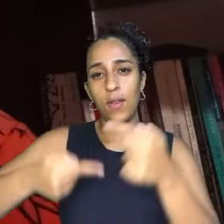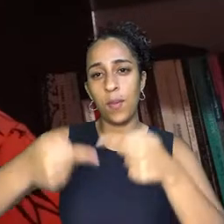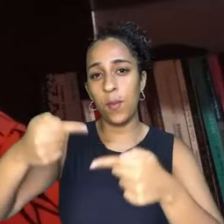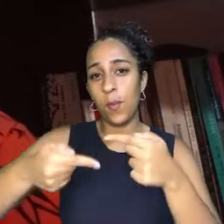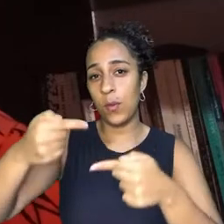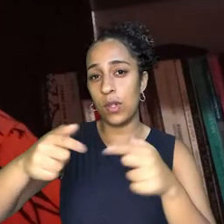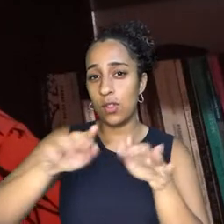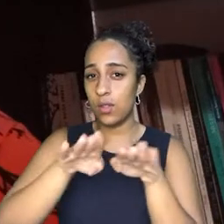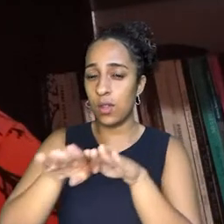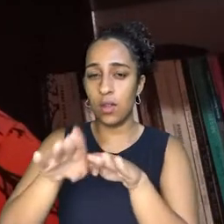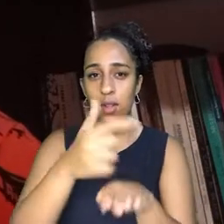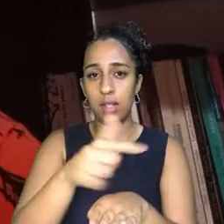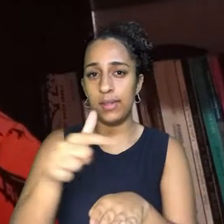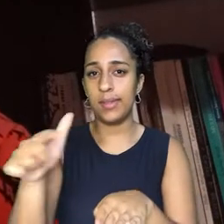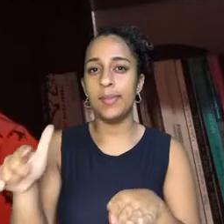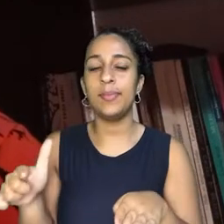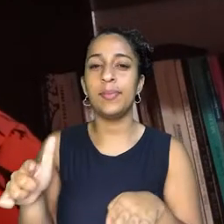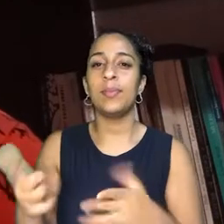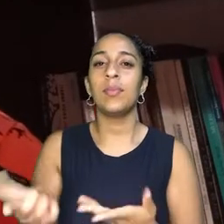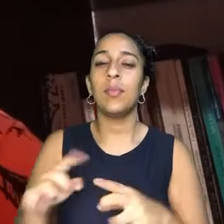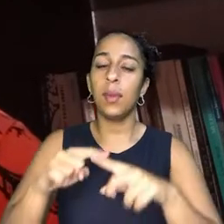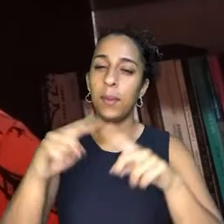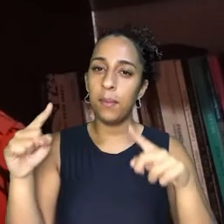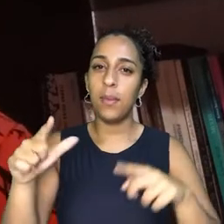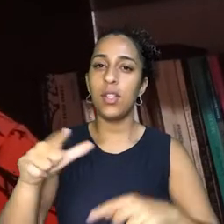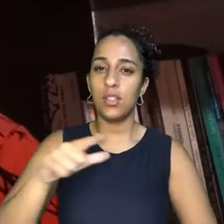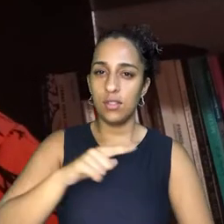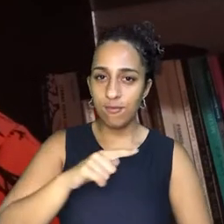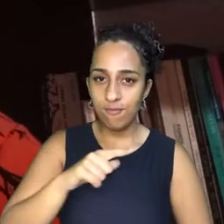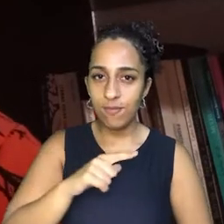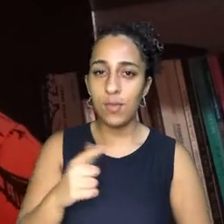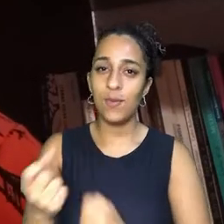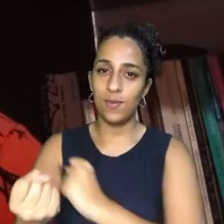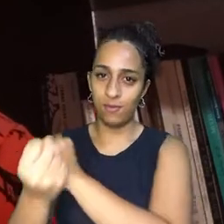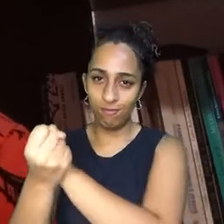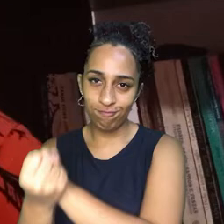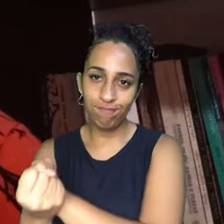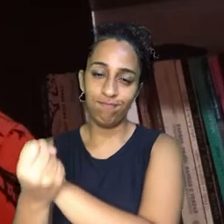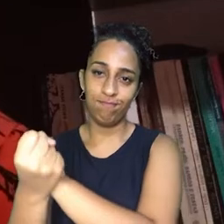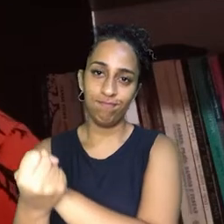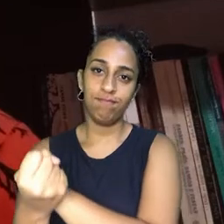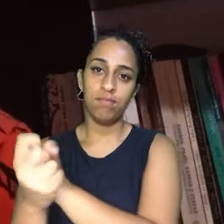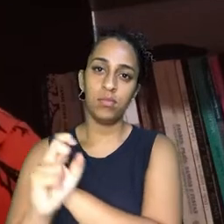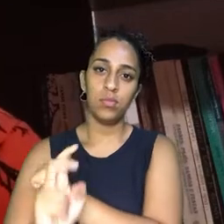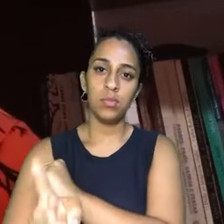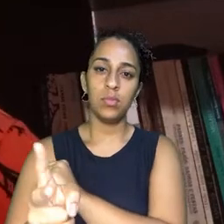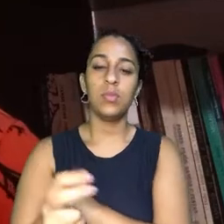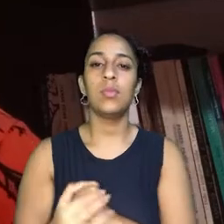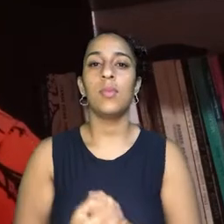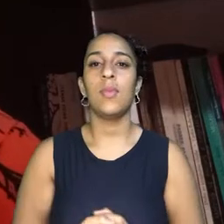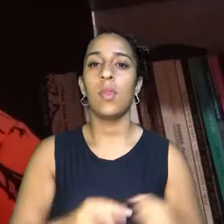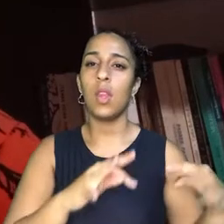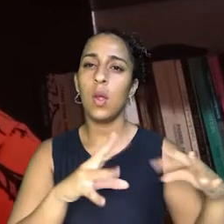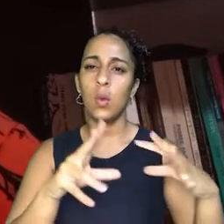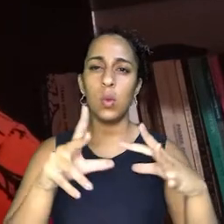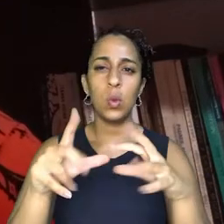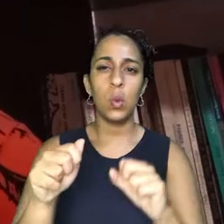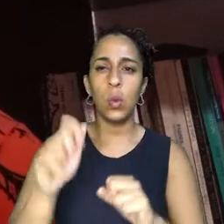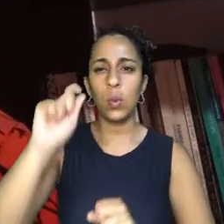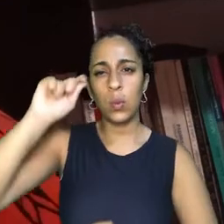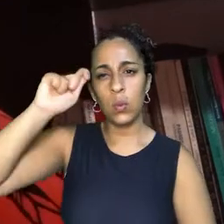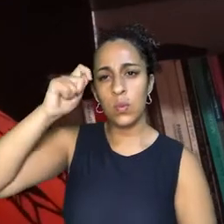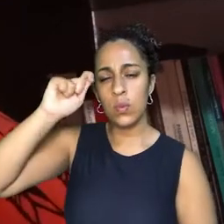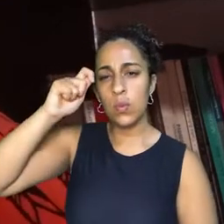política da nova nação acho que Manteve a escravidão todos os afrodescendentes